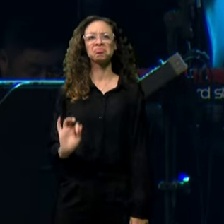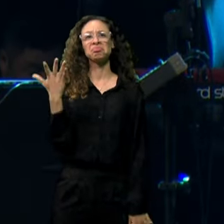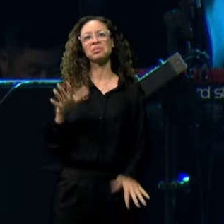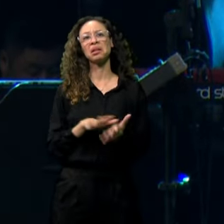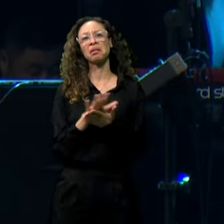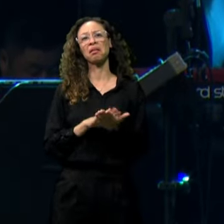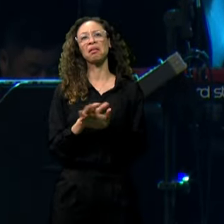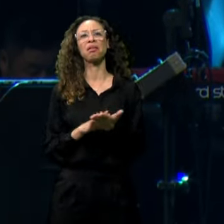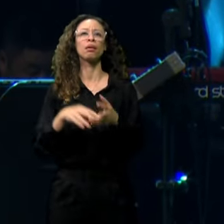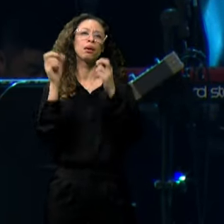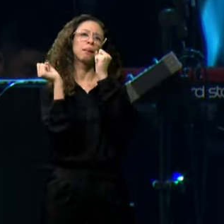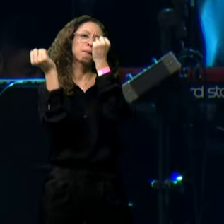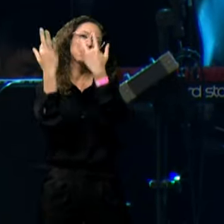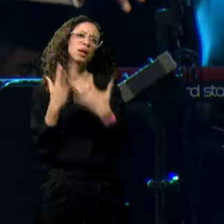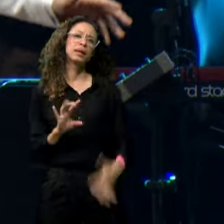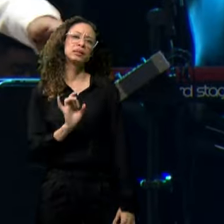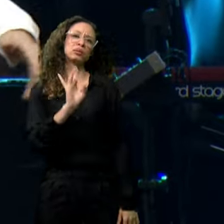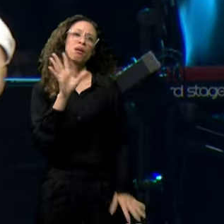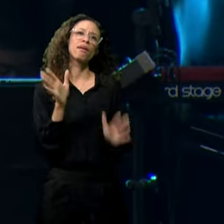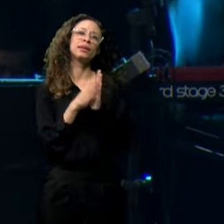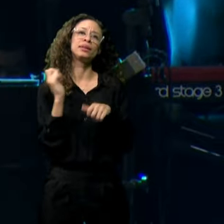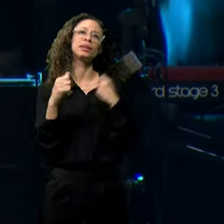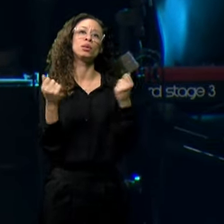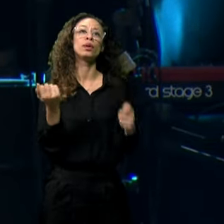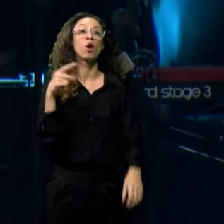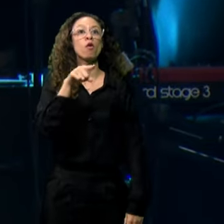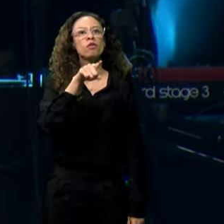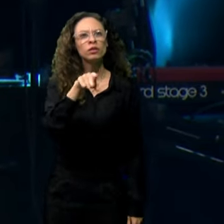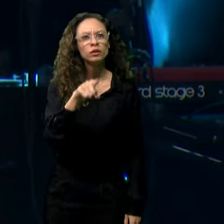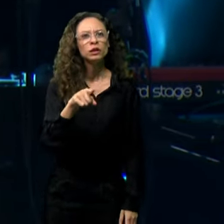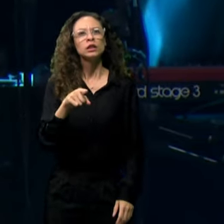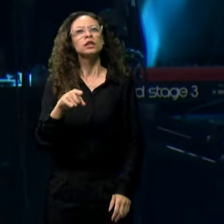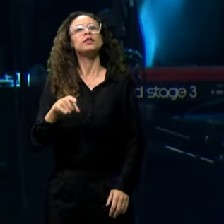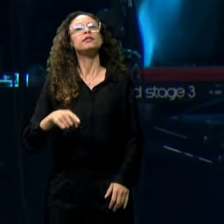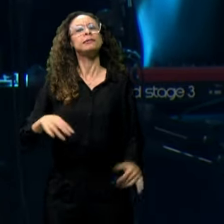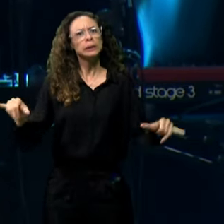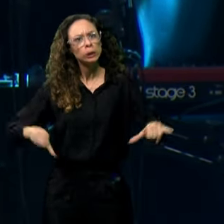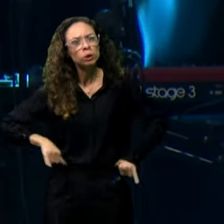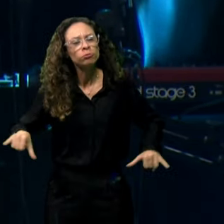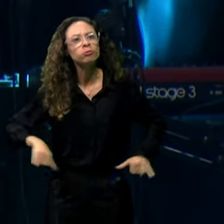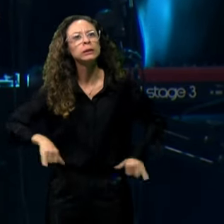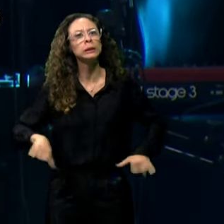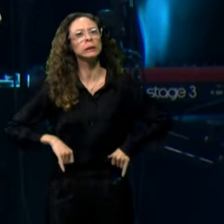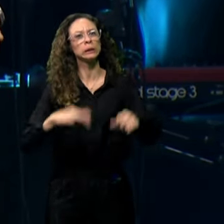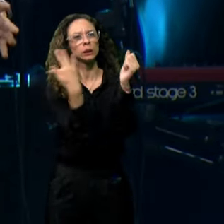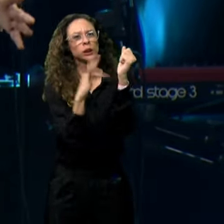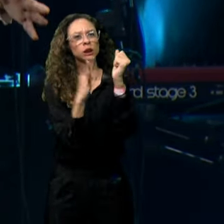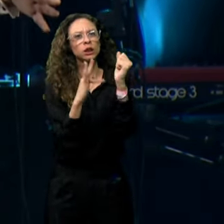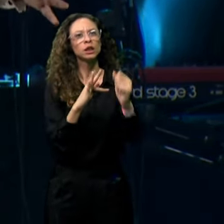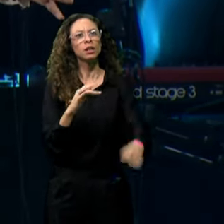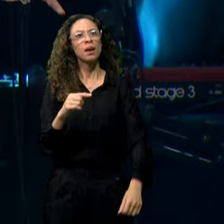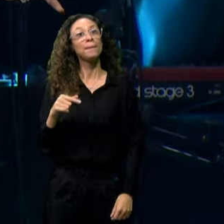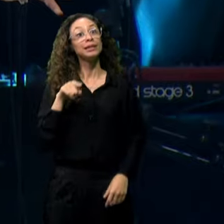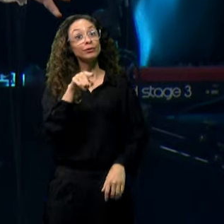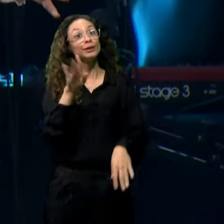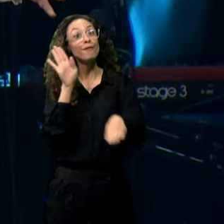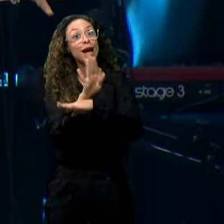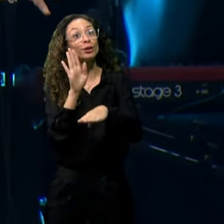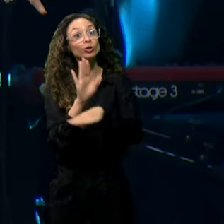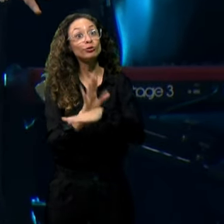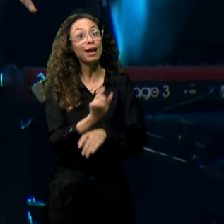benção Aleluia ou você vai se deixar que essa dor e sofrimento chuva de óleo para outro